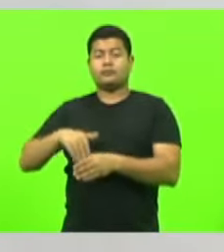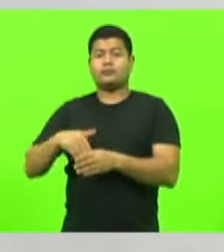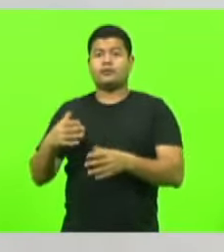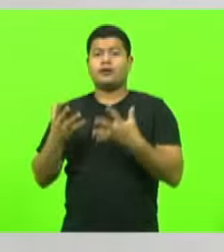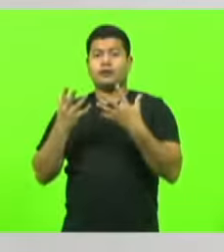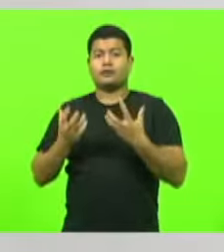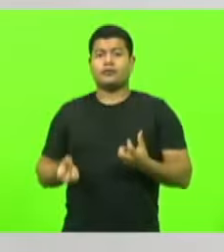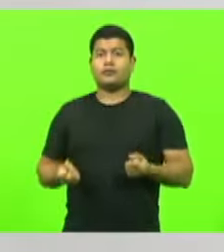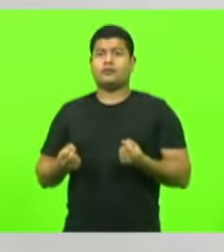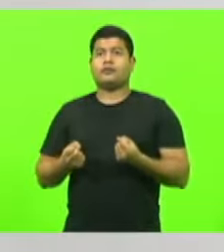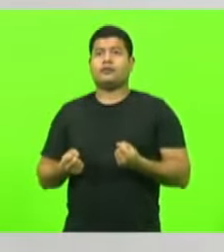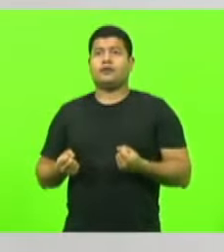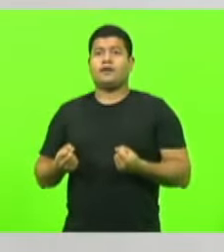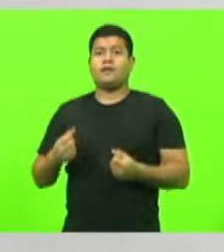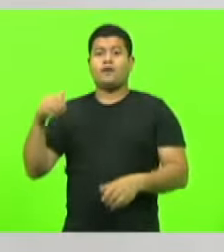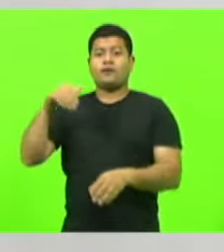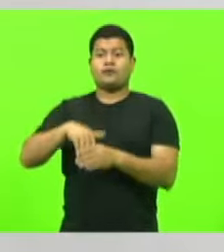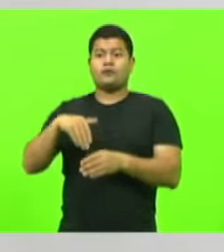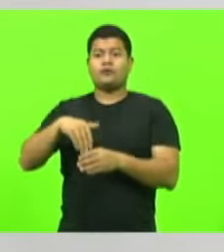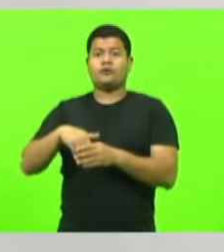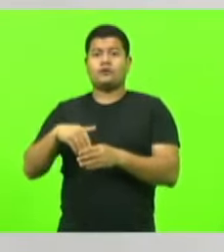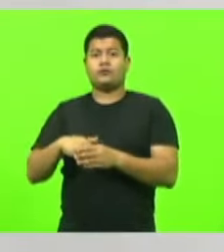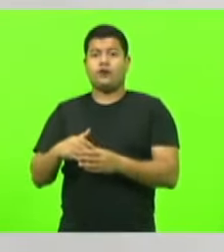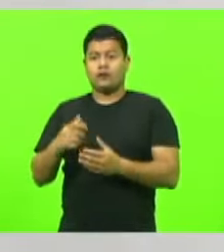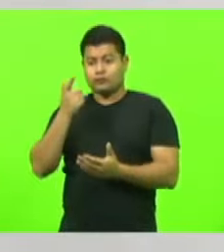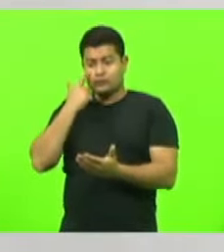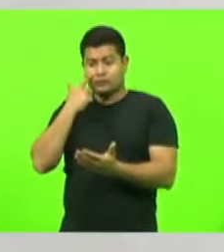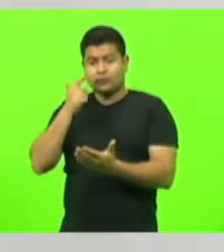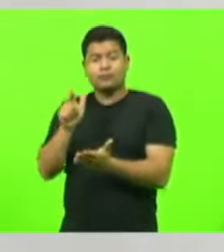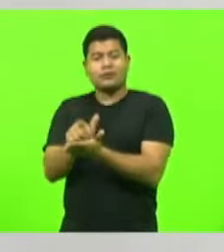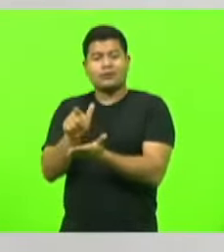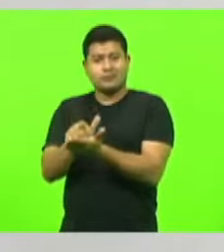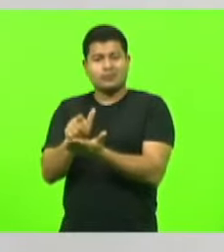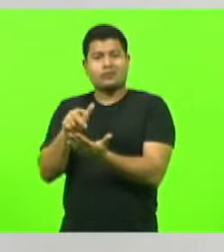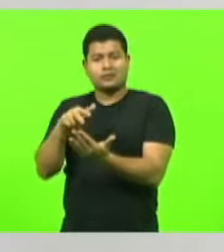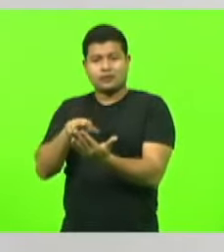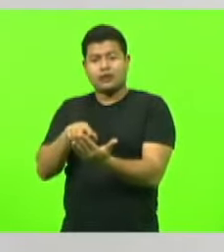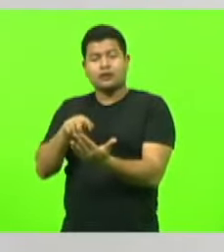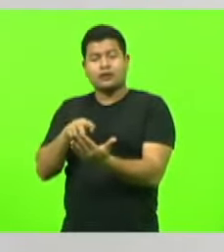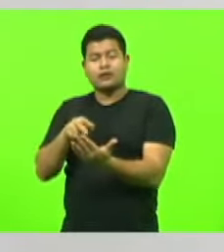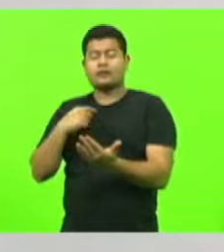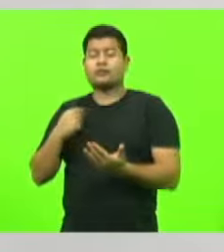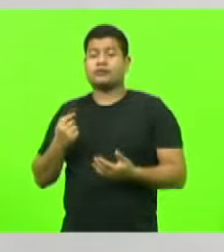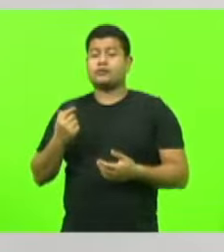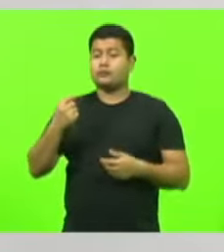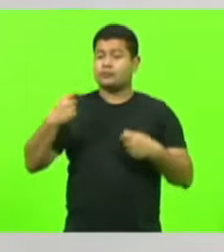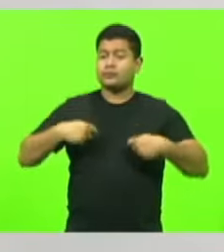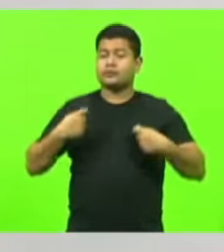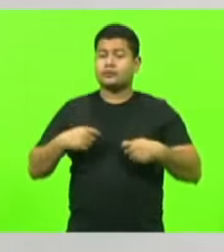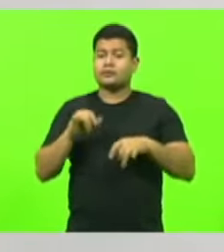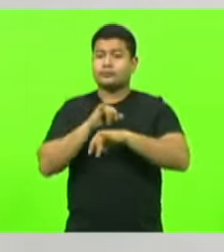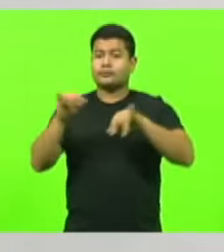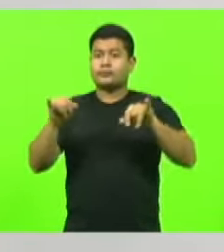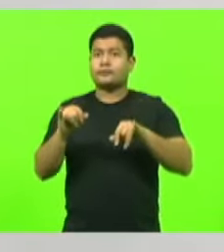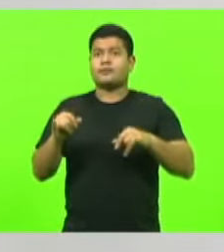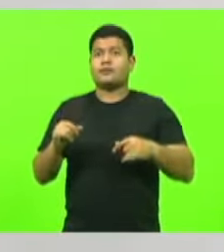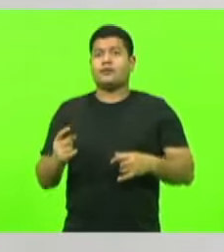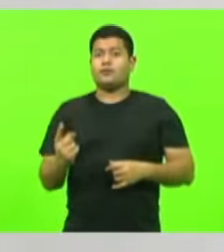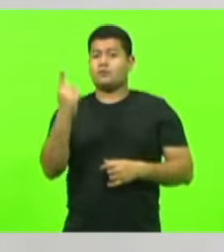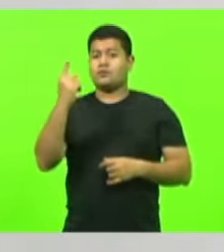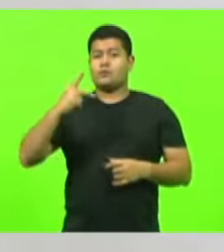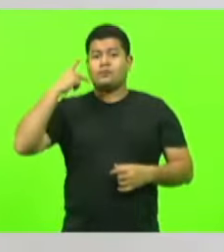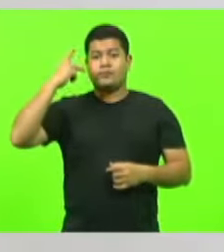no voto auditável. Então, eu gostaria de fazer essa colocação aqui e também lembrar que, com exceção do deputado Pedro Kizai, do